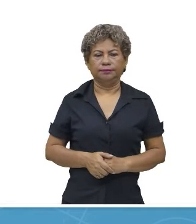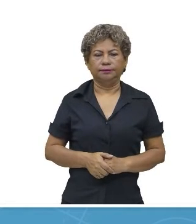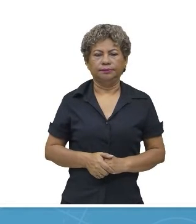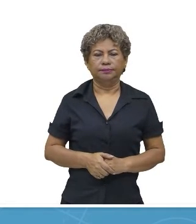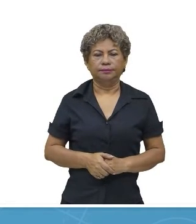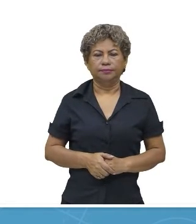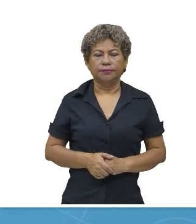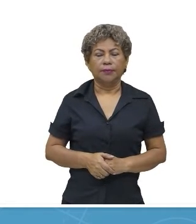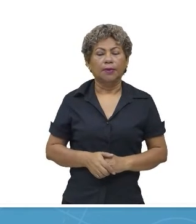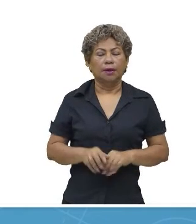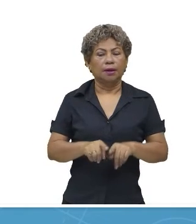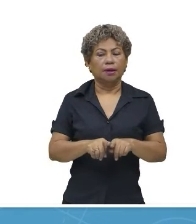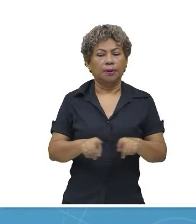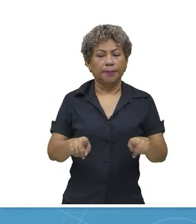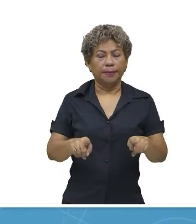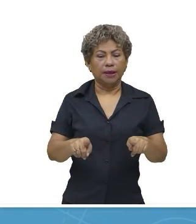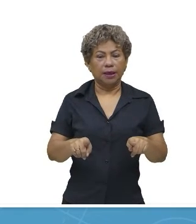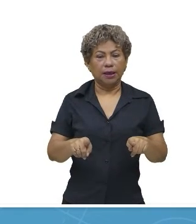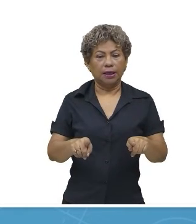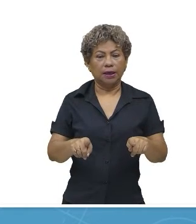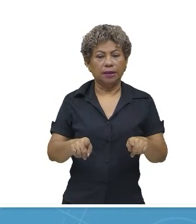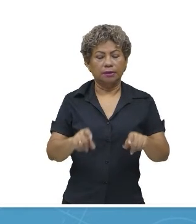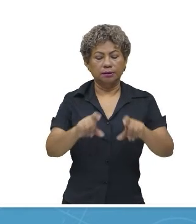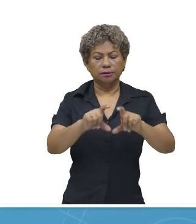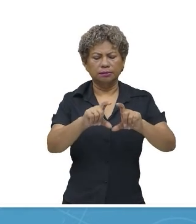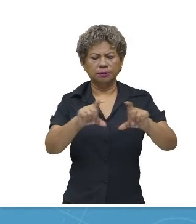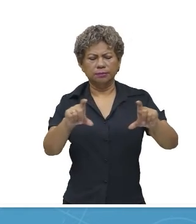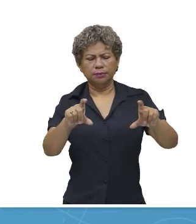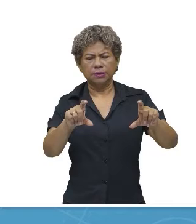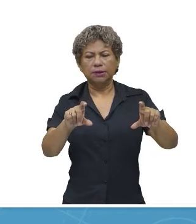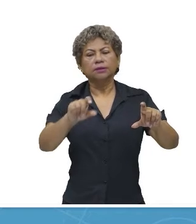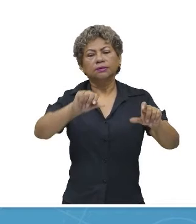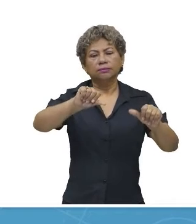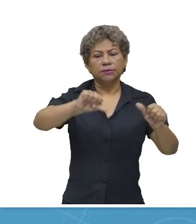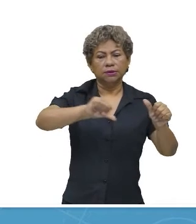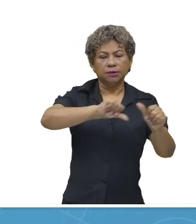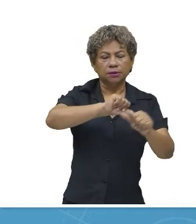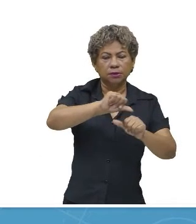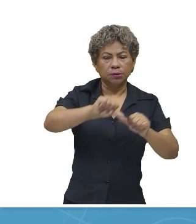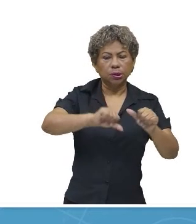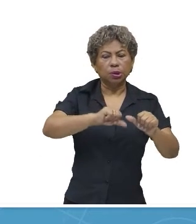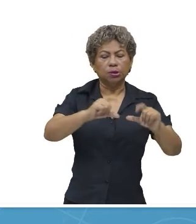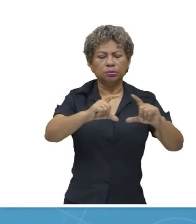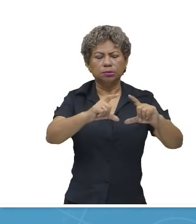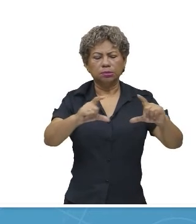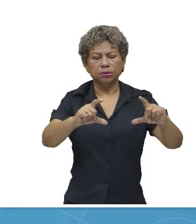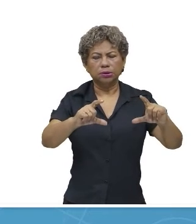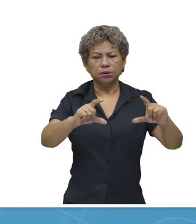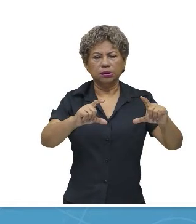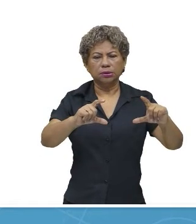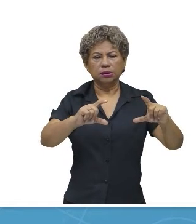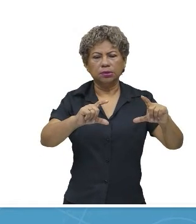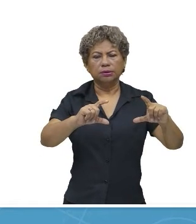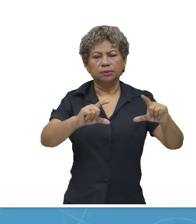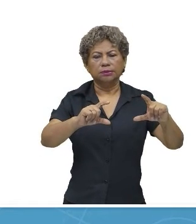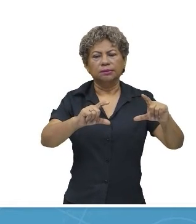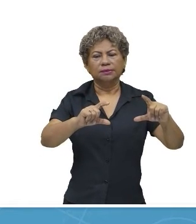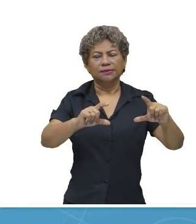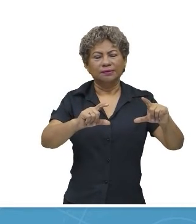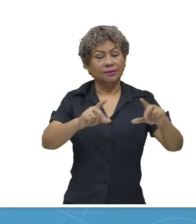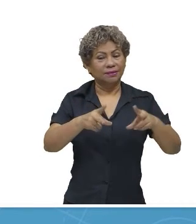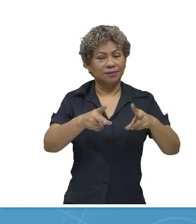pequeno. Porém, dentro do parêntese, a fração ela já era negativa. Então, esse número ele vai